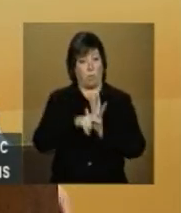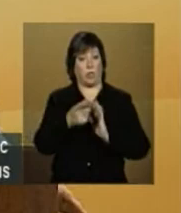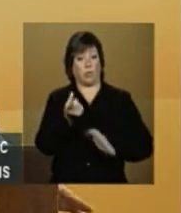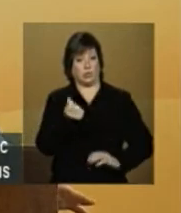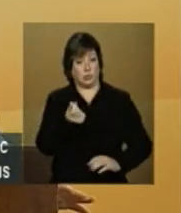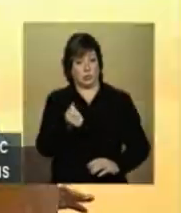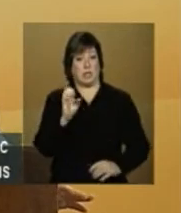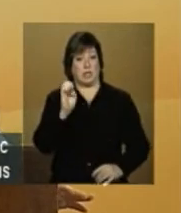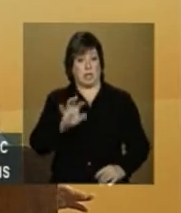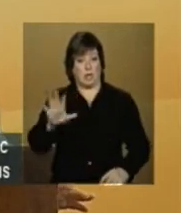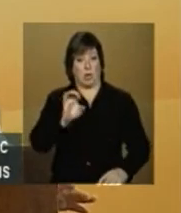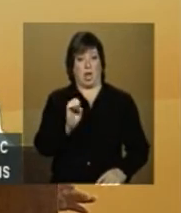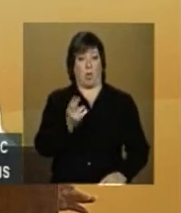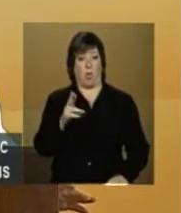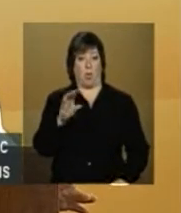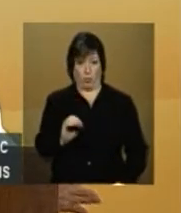que